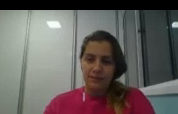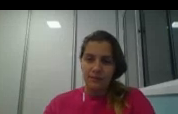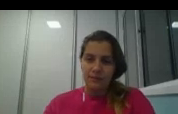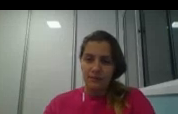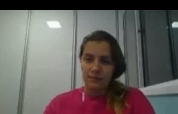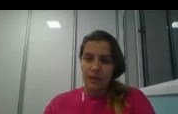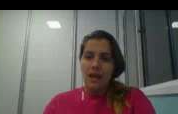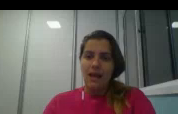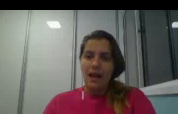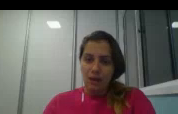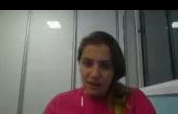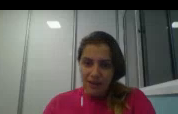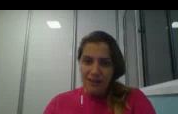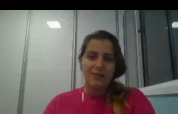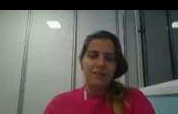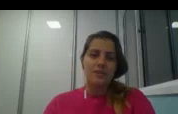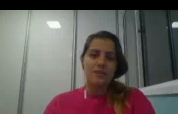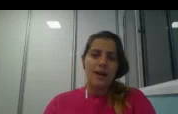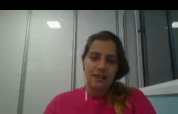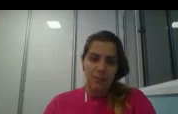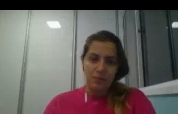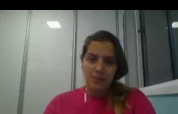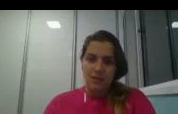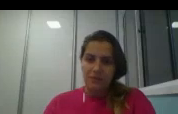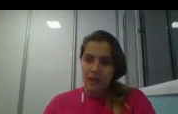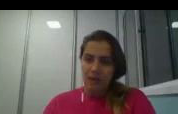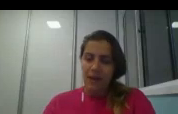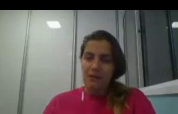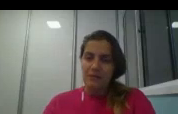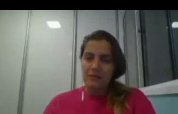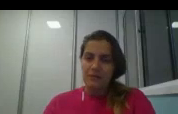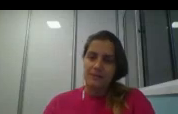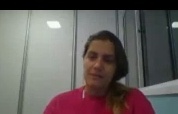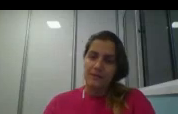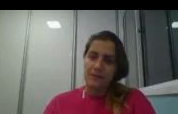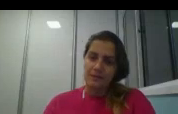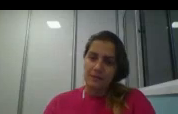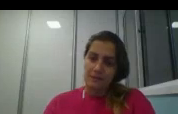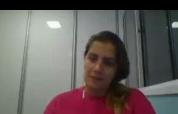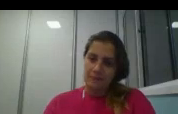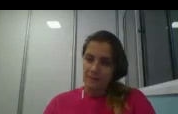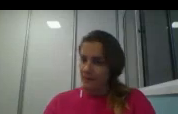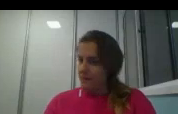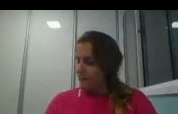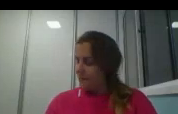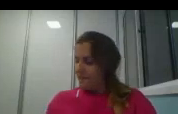aí? A Lohane levantou, acha que é possível. Quem mais?